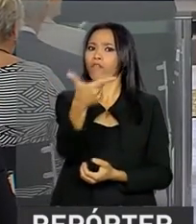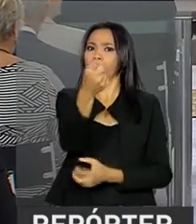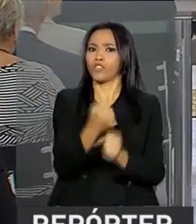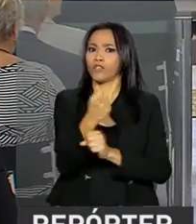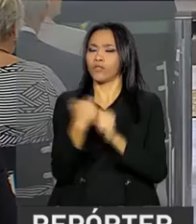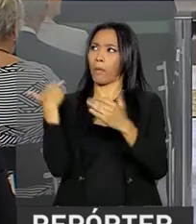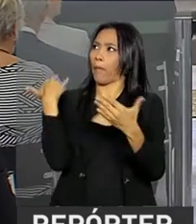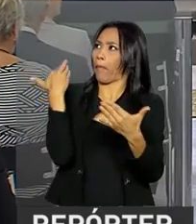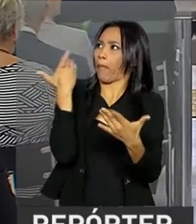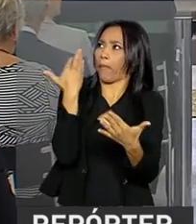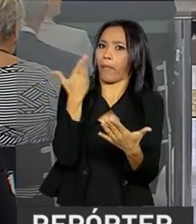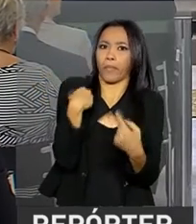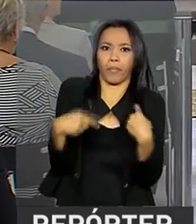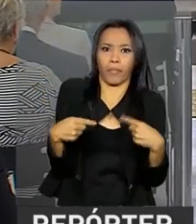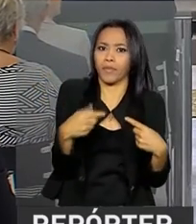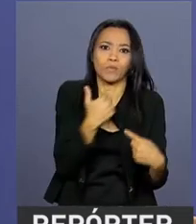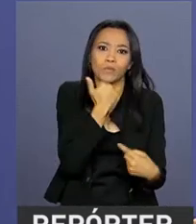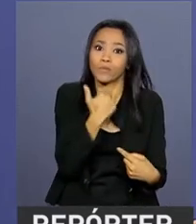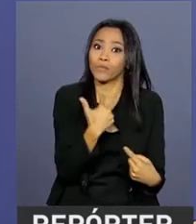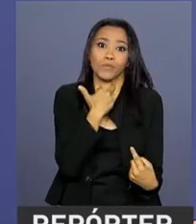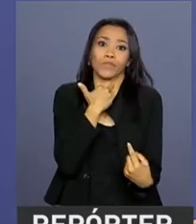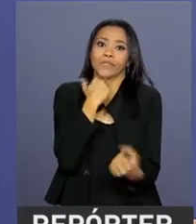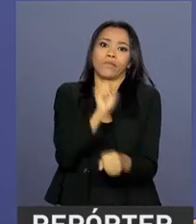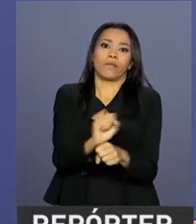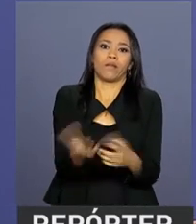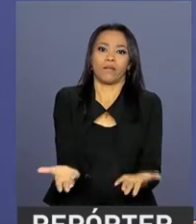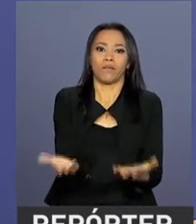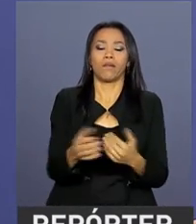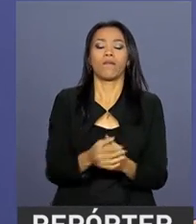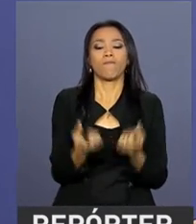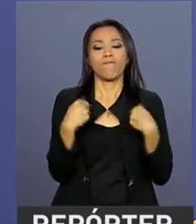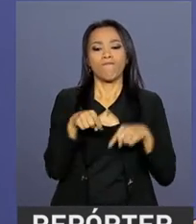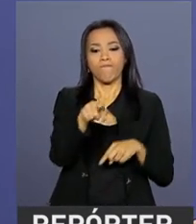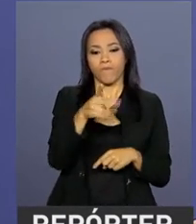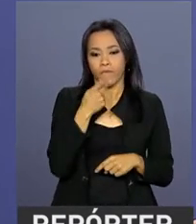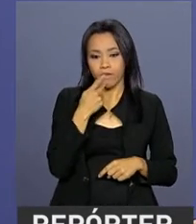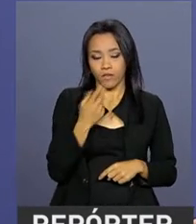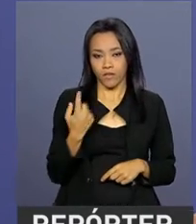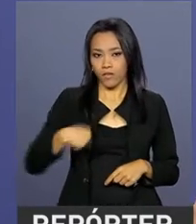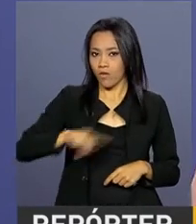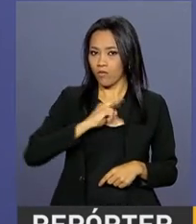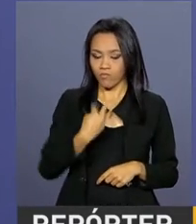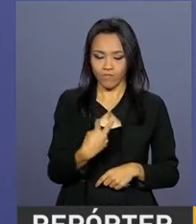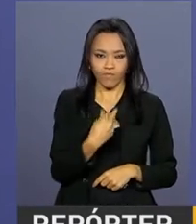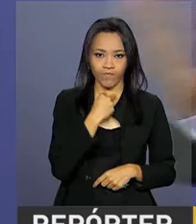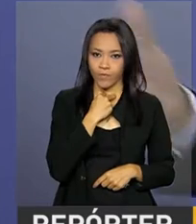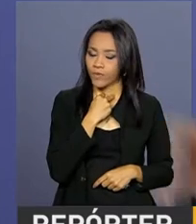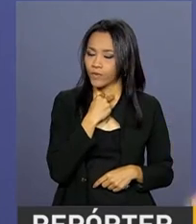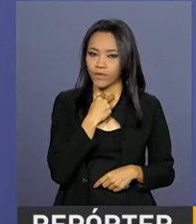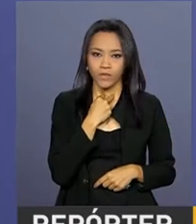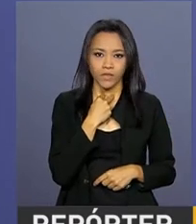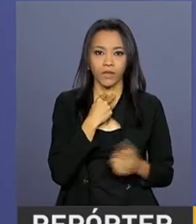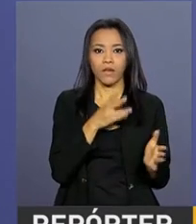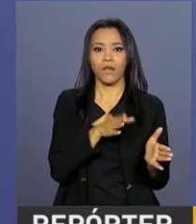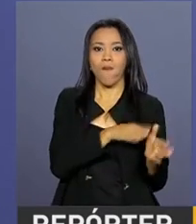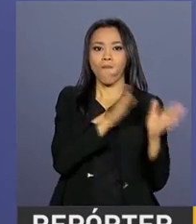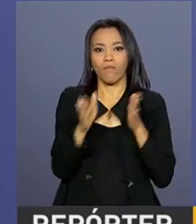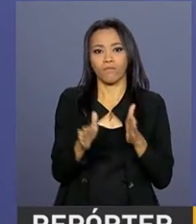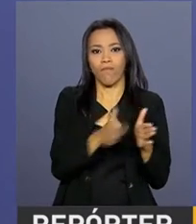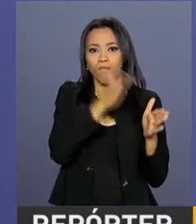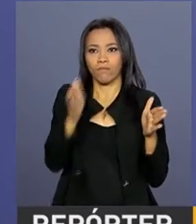anos e que não podia mais esperar. Nós não podíamos, de forma alguma, estender e postergar por